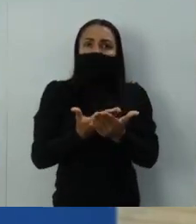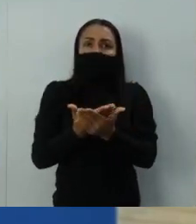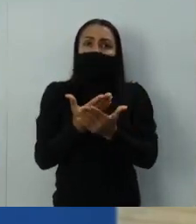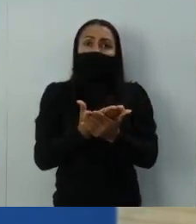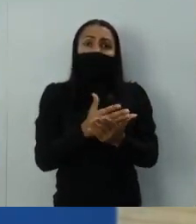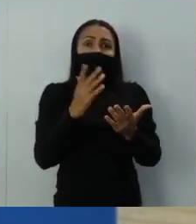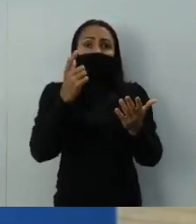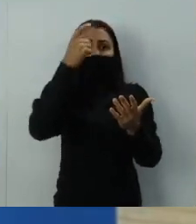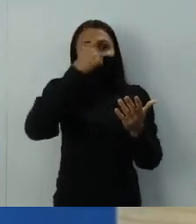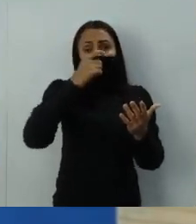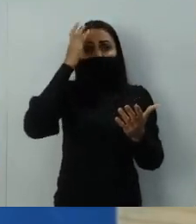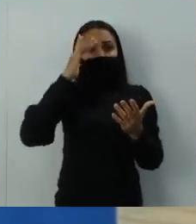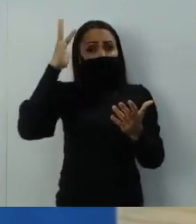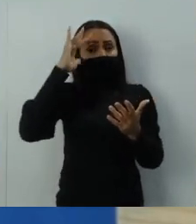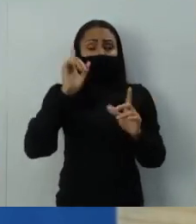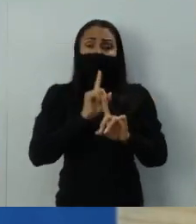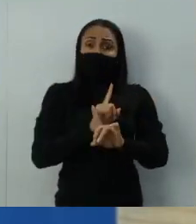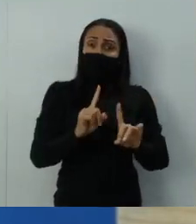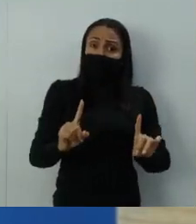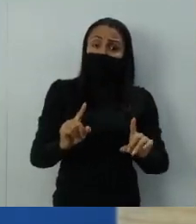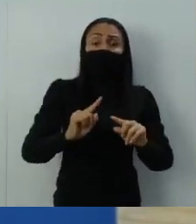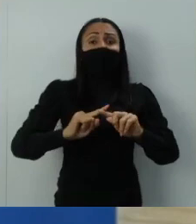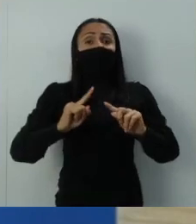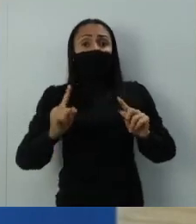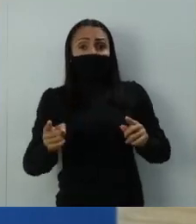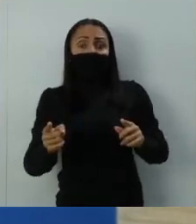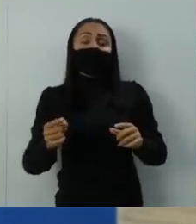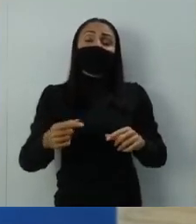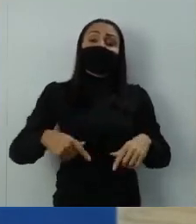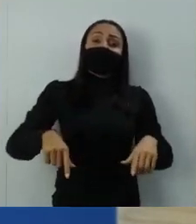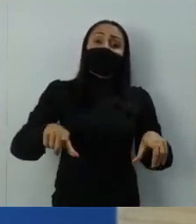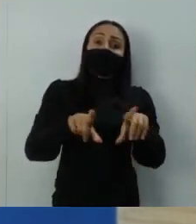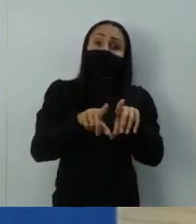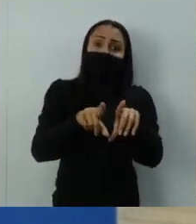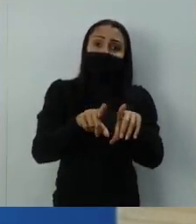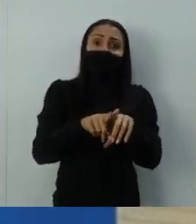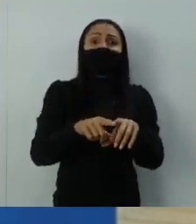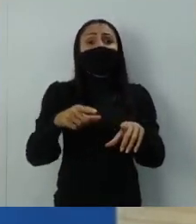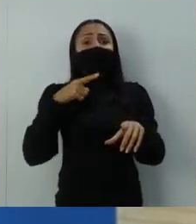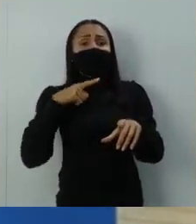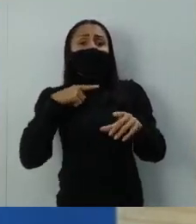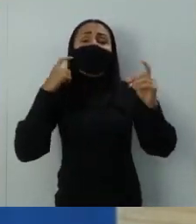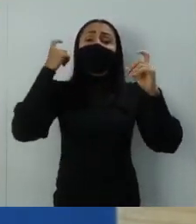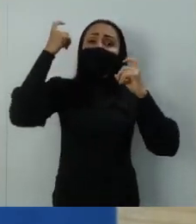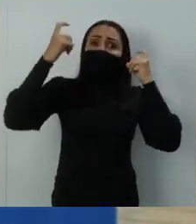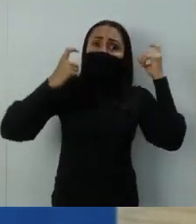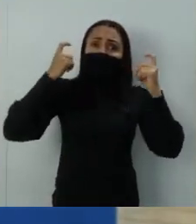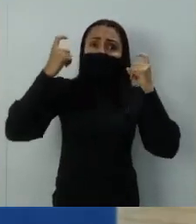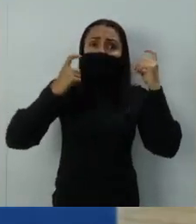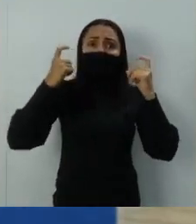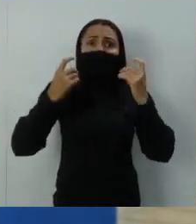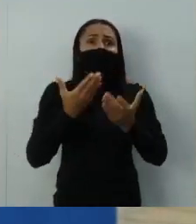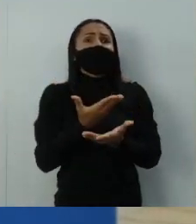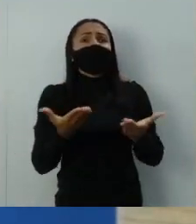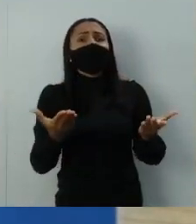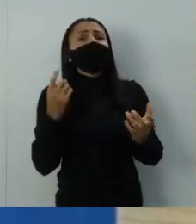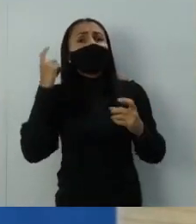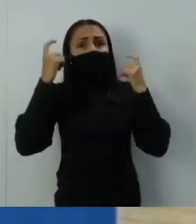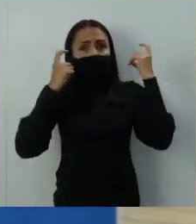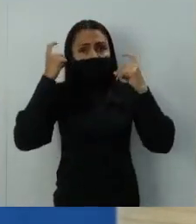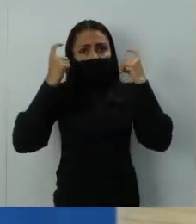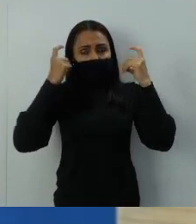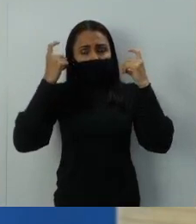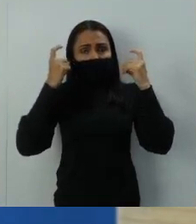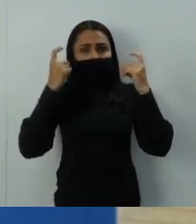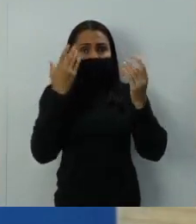filosófico, mas ela também passou a ter uma preocupação. Qual era a preocupação daqueles que estudavam